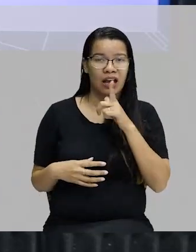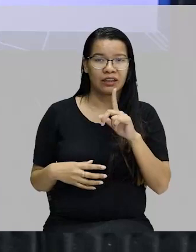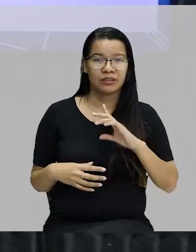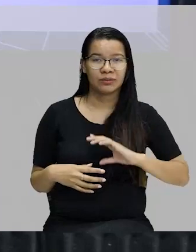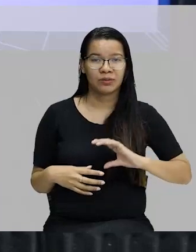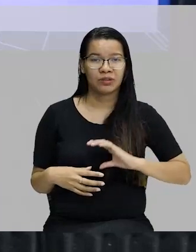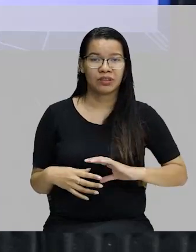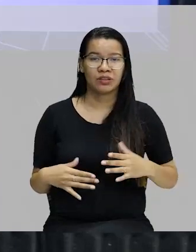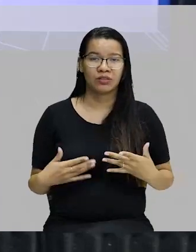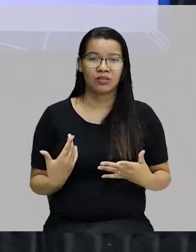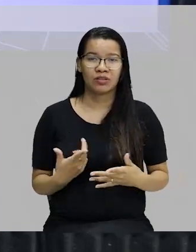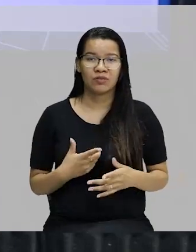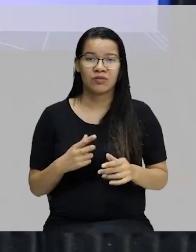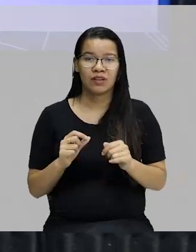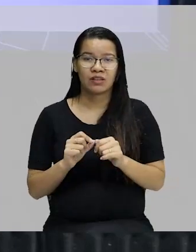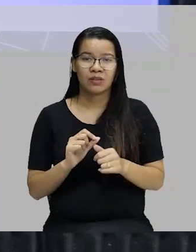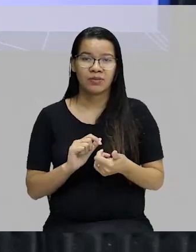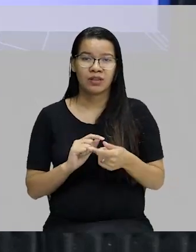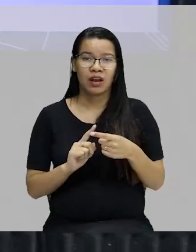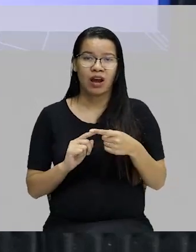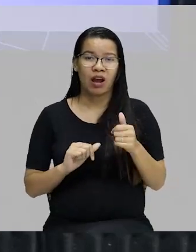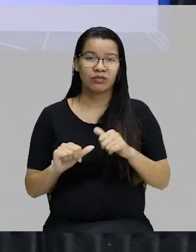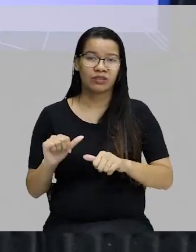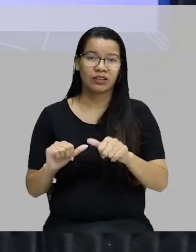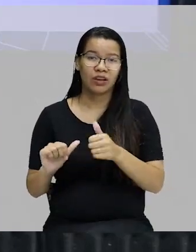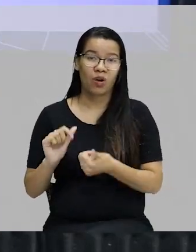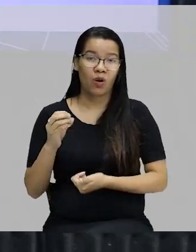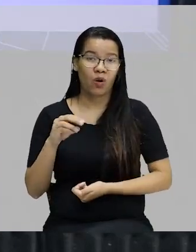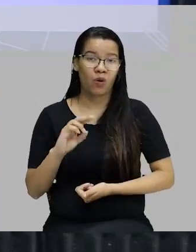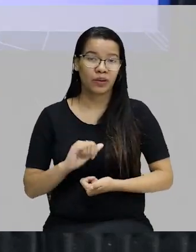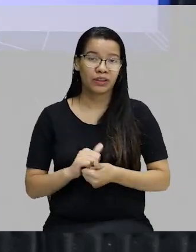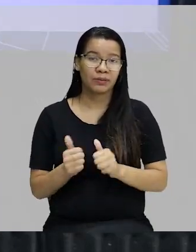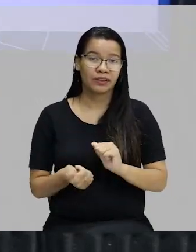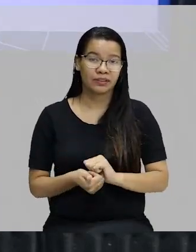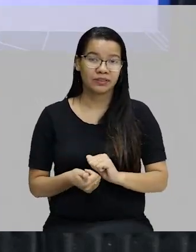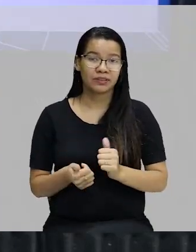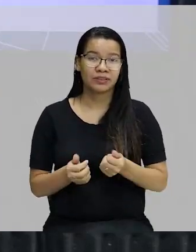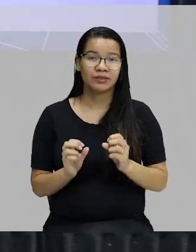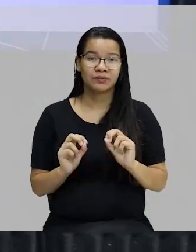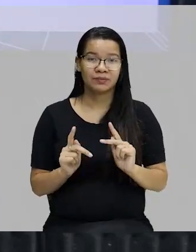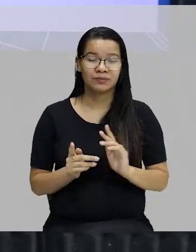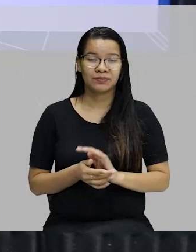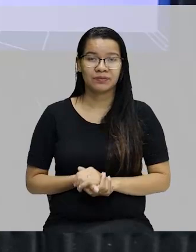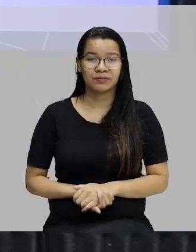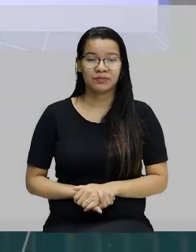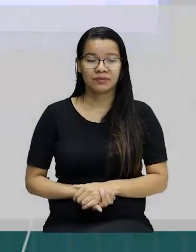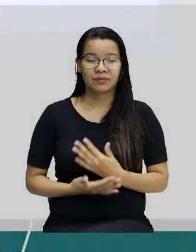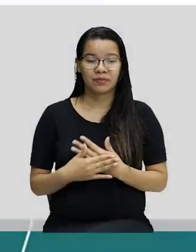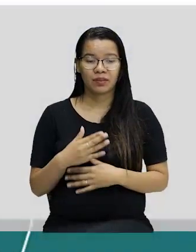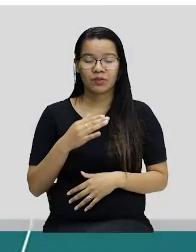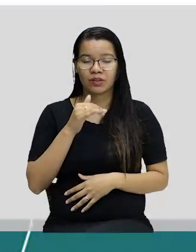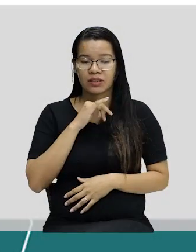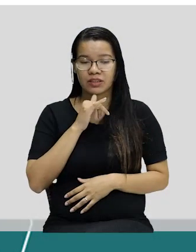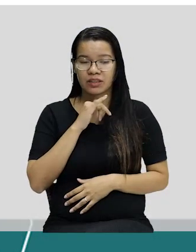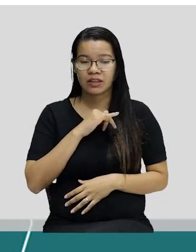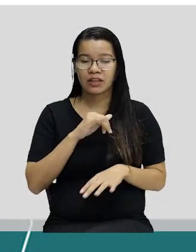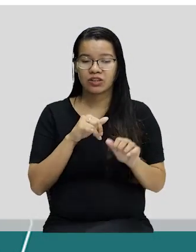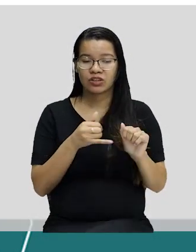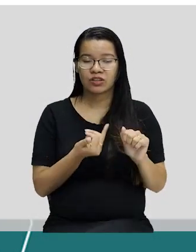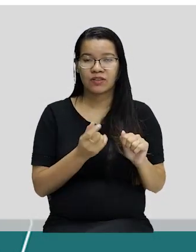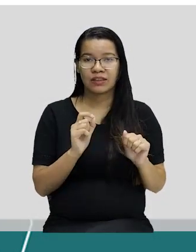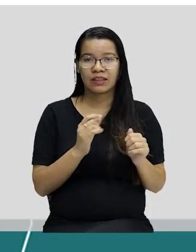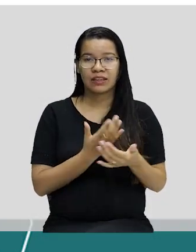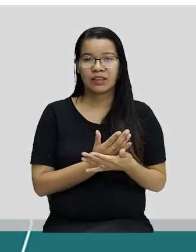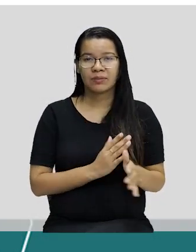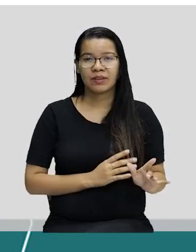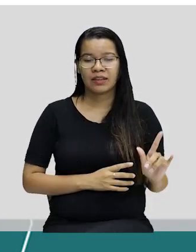ou adequações considerando o que a gente fala normalmente no nosso idioma. Mais um exemplo, adjetivos que terminam